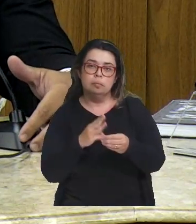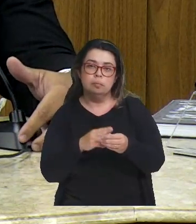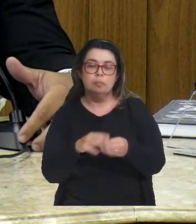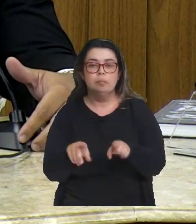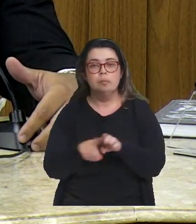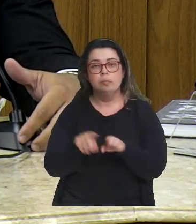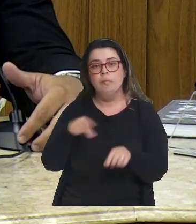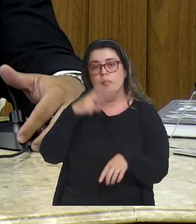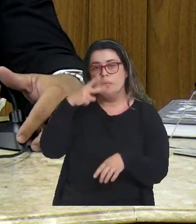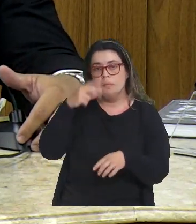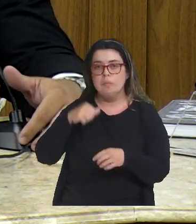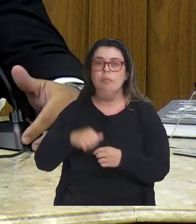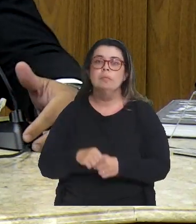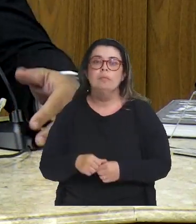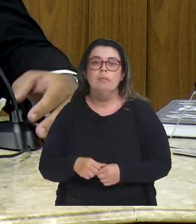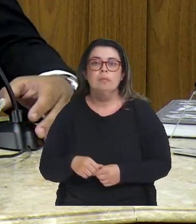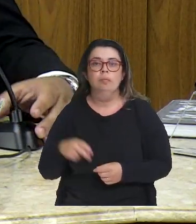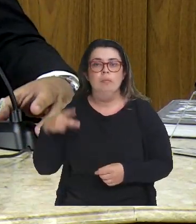que me antecedeu. Obrigado, senhor presidente.